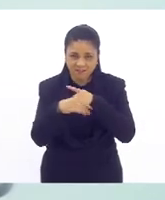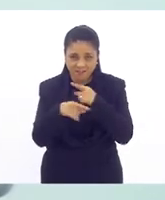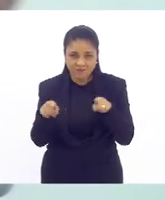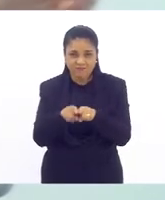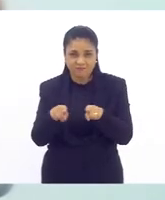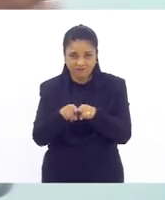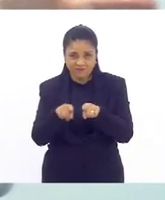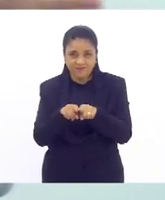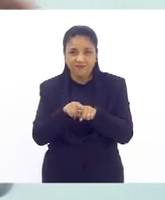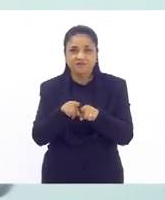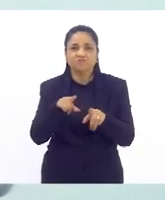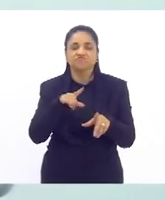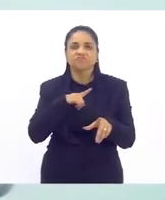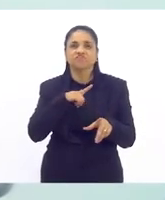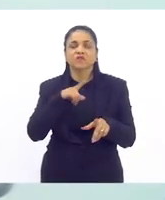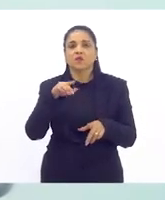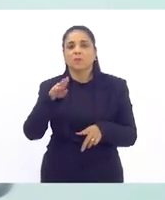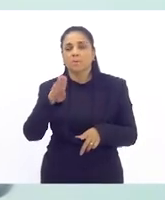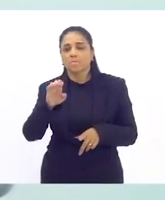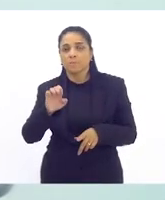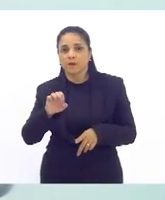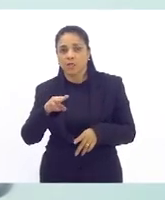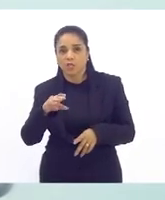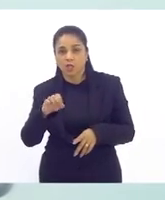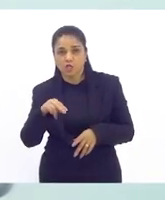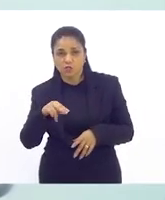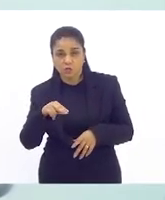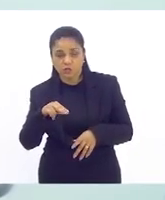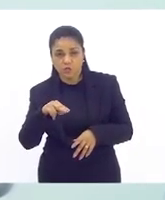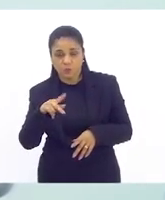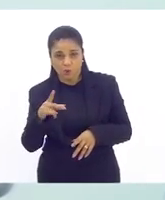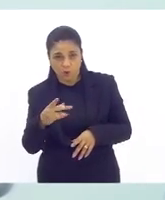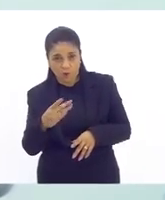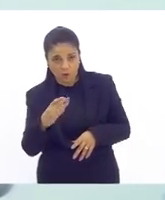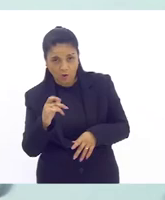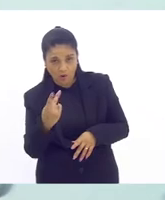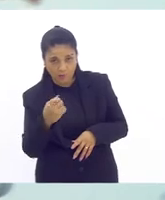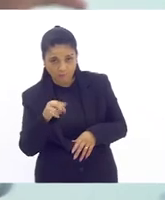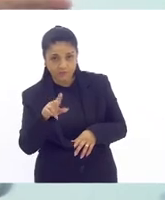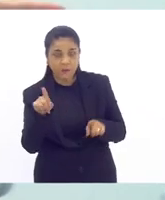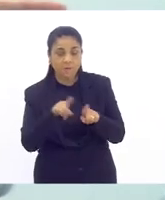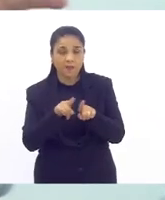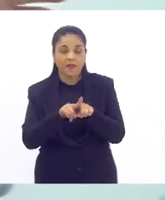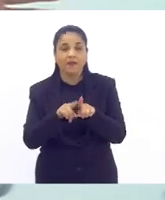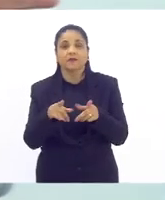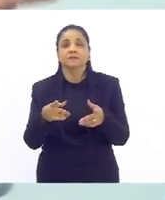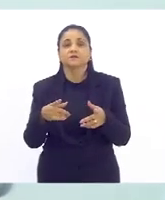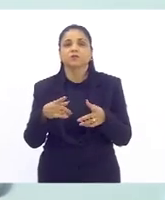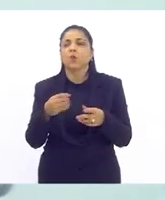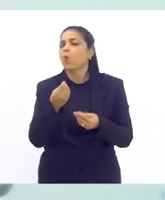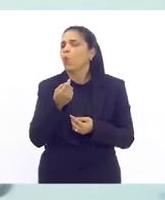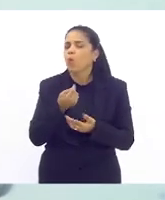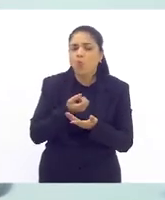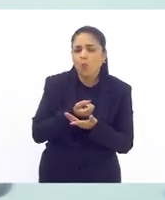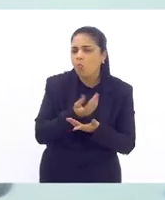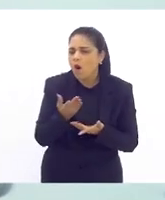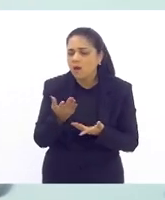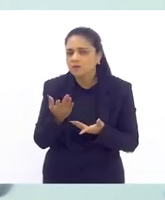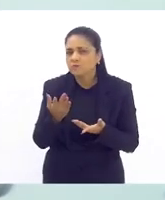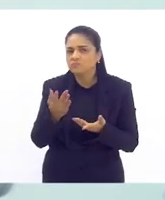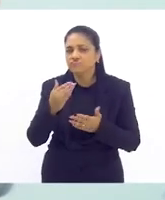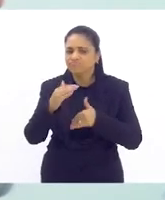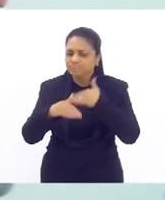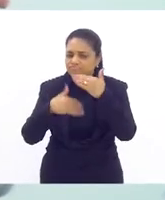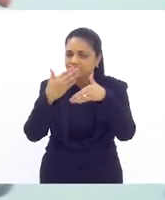que agora voltou tá no BNDS a minha questão é o seguinte o quanto se avançou e o quanto há ou não